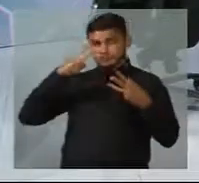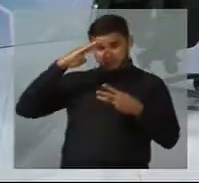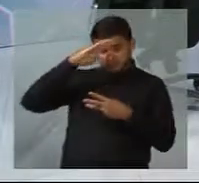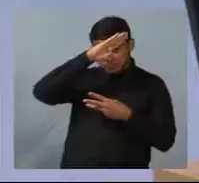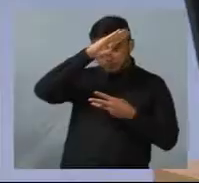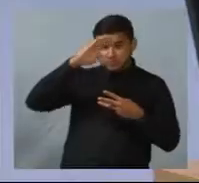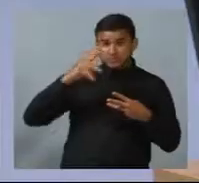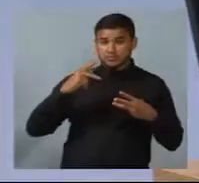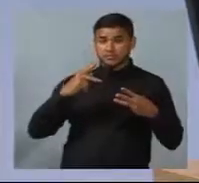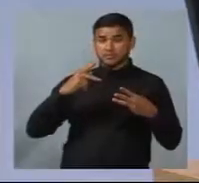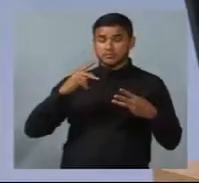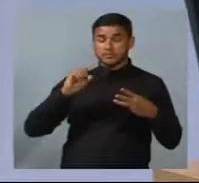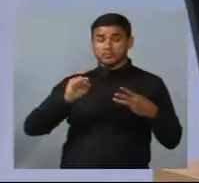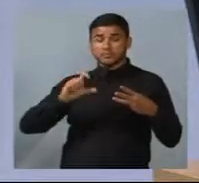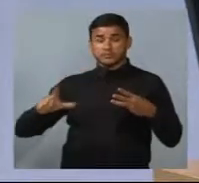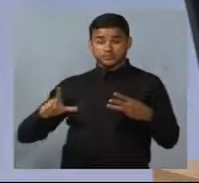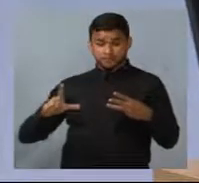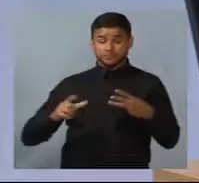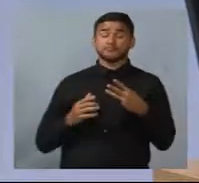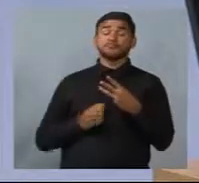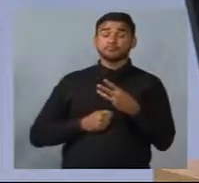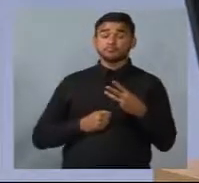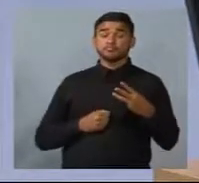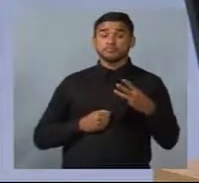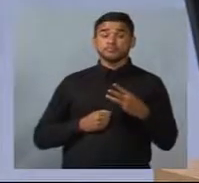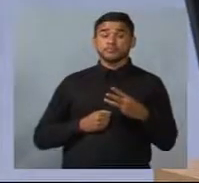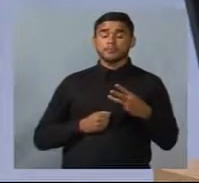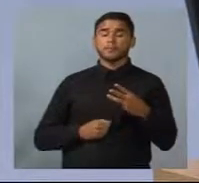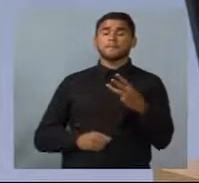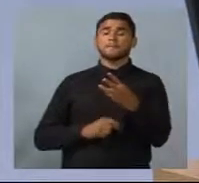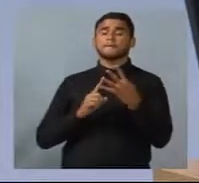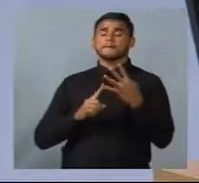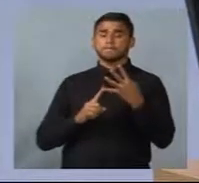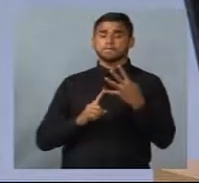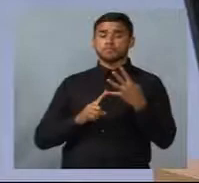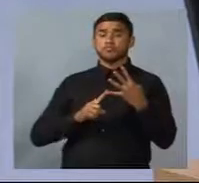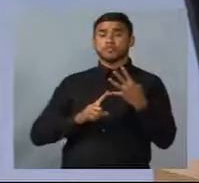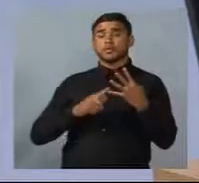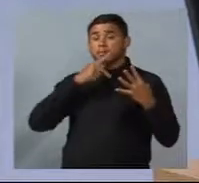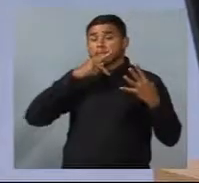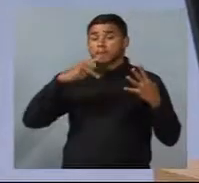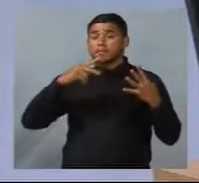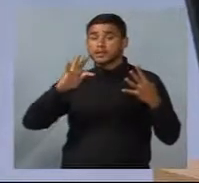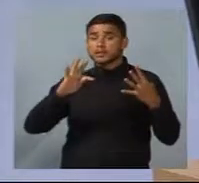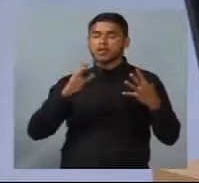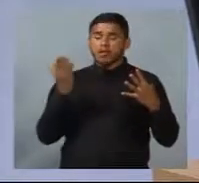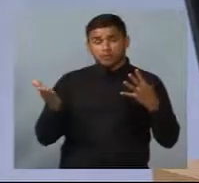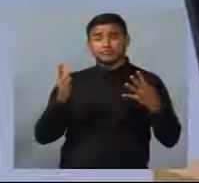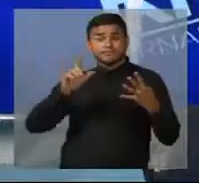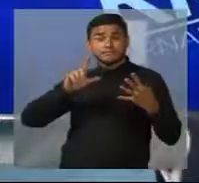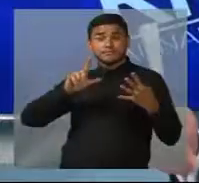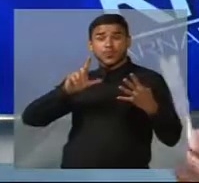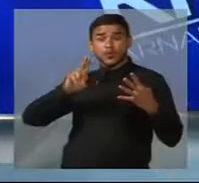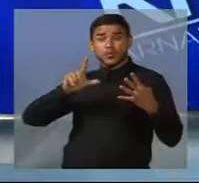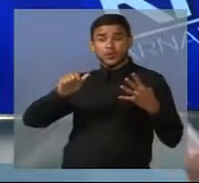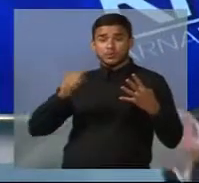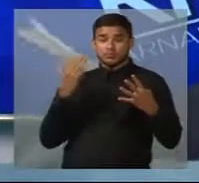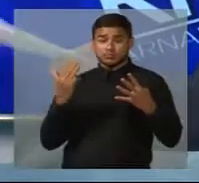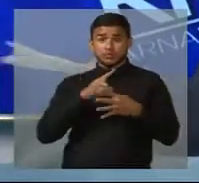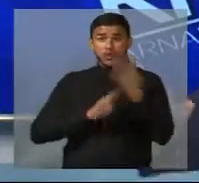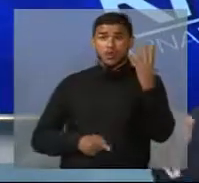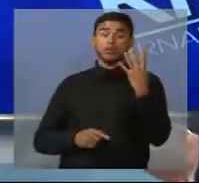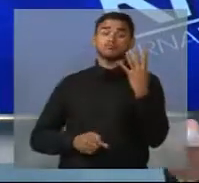pelo simpaticíssimo e grandioso Alckmin, ninguém. E o Lula. Ou seja, você tem hoje 4 candidaturas efetivas,